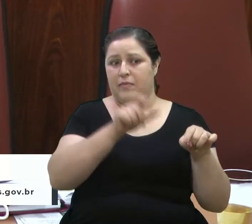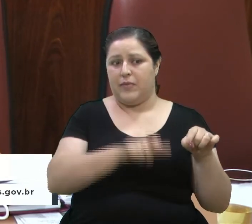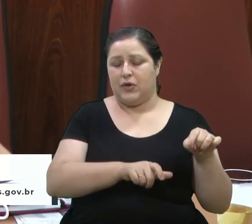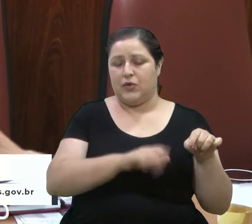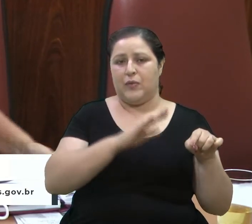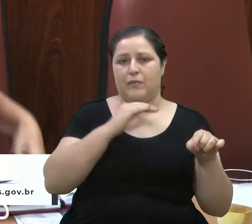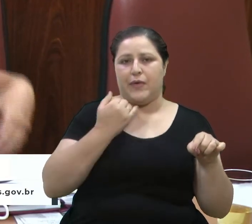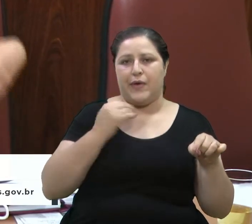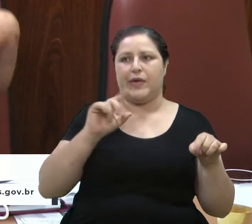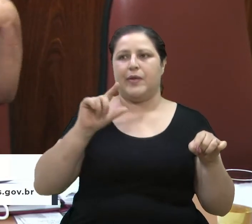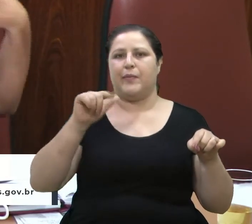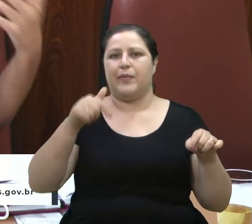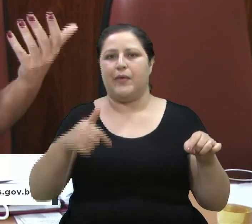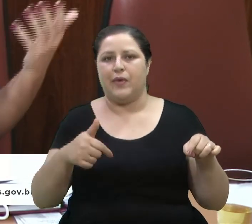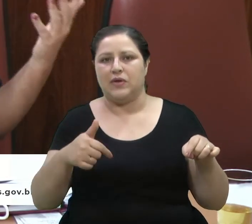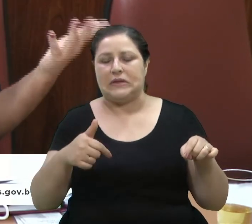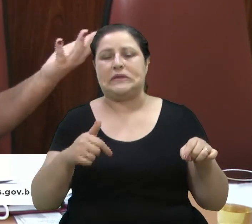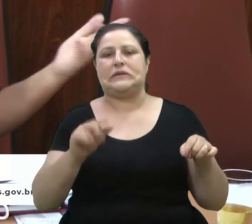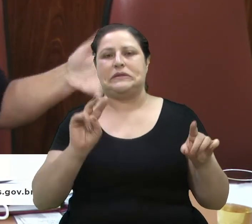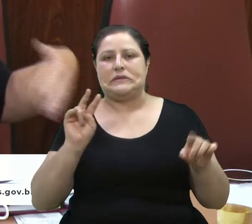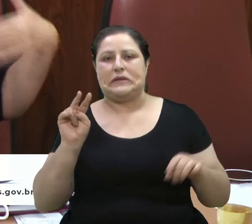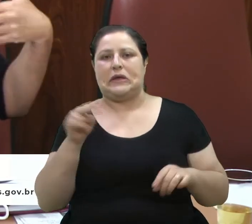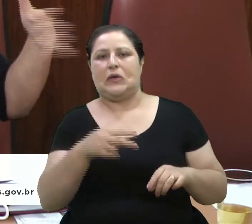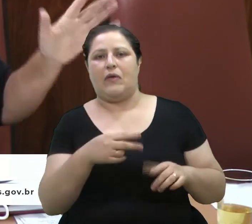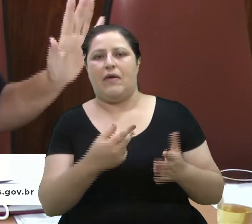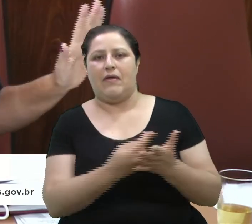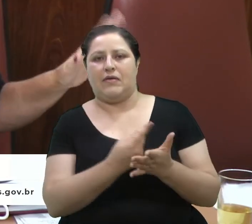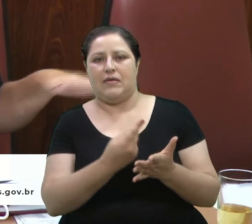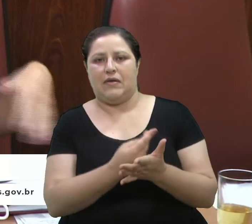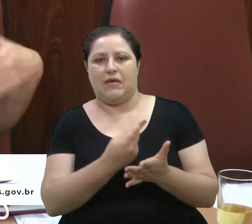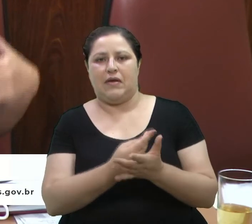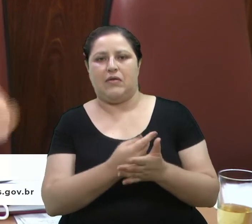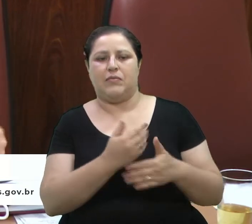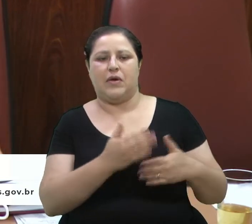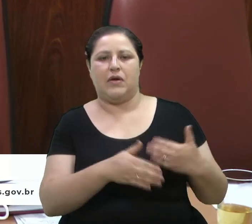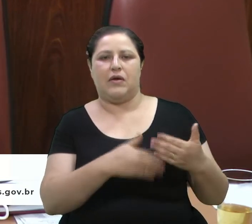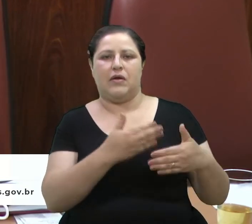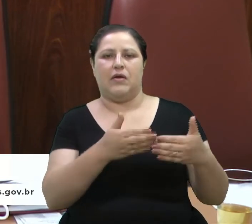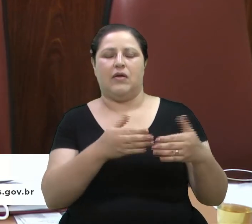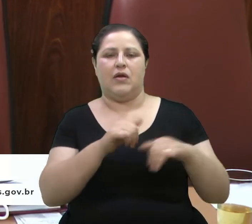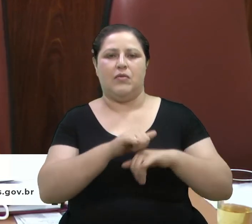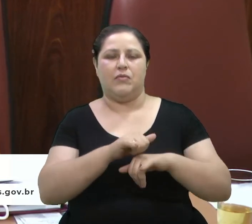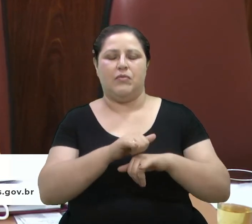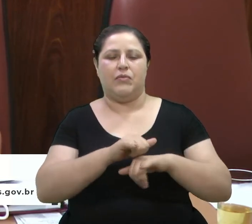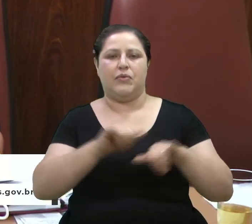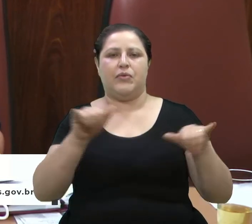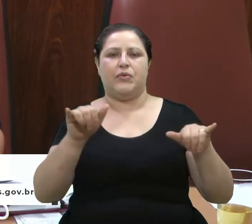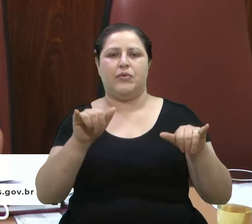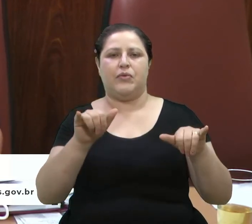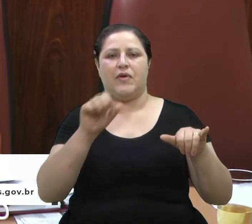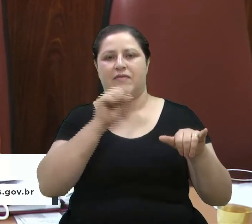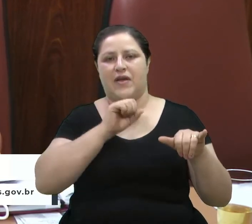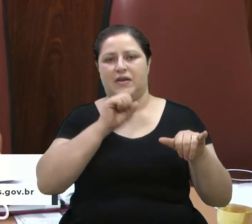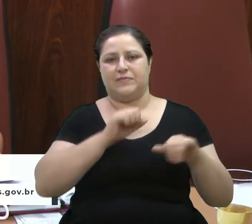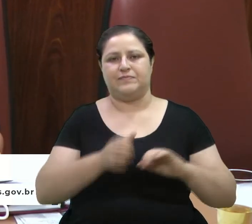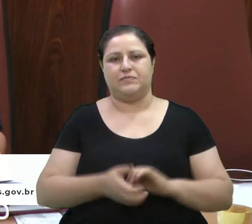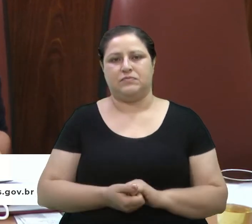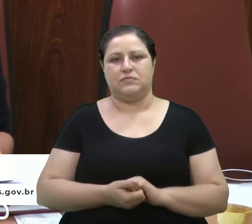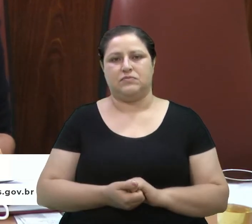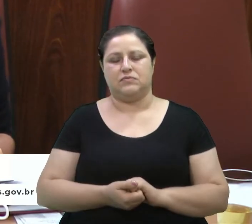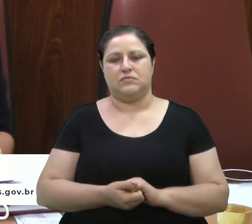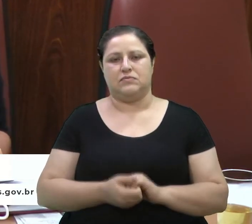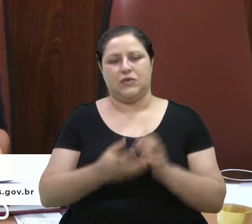o erro e fica por isso, passa 2, 3 dias, a notícia vira velha, né? Então, acho importante levantar